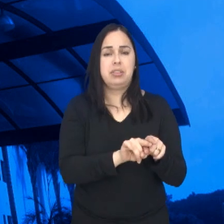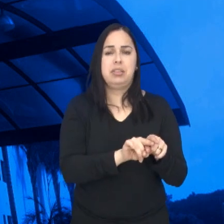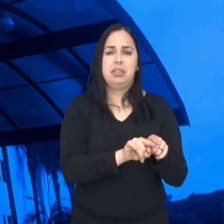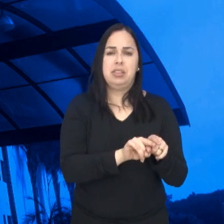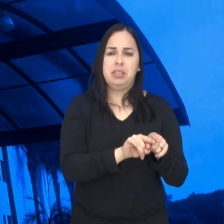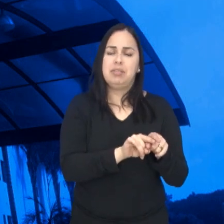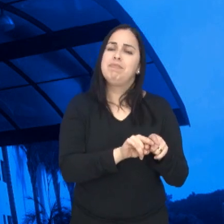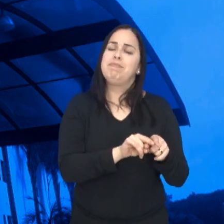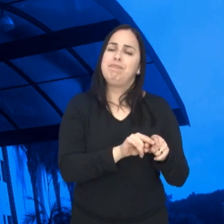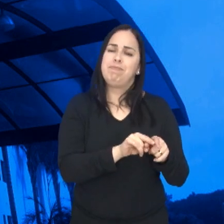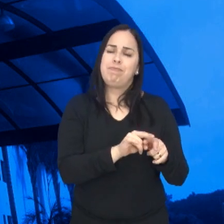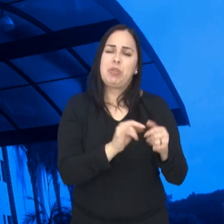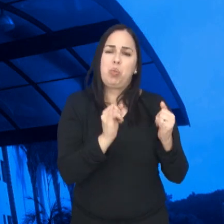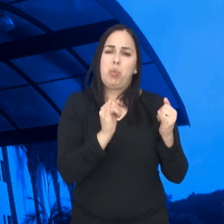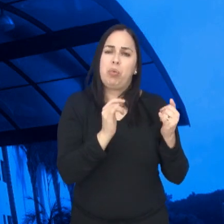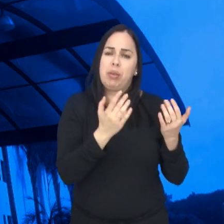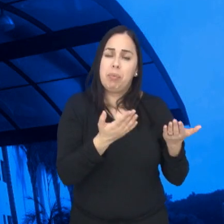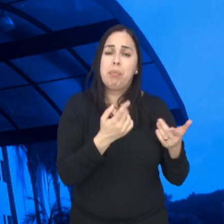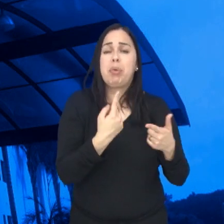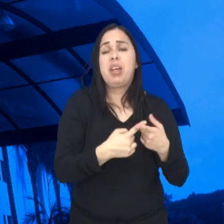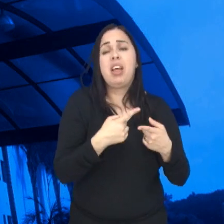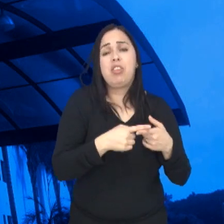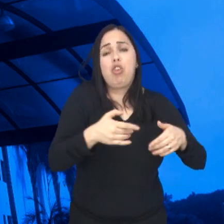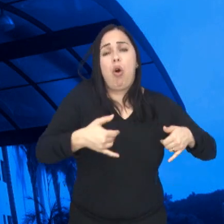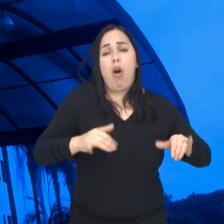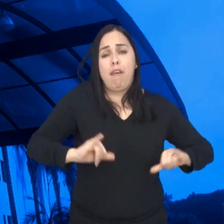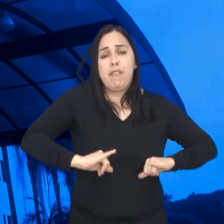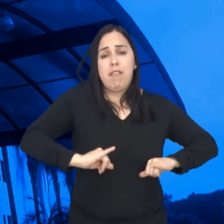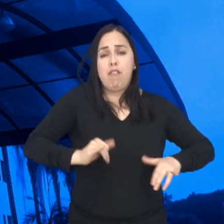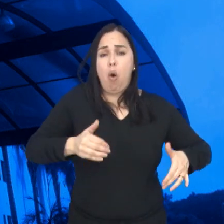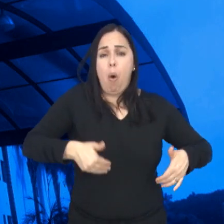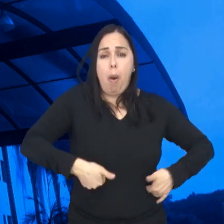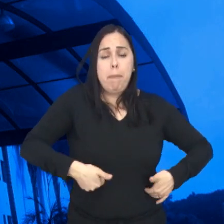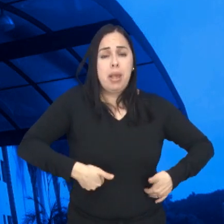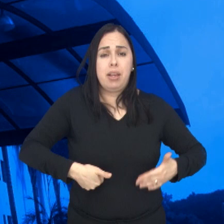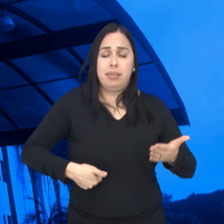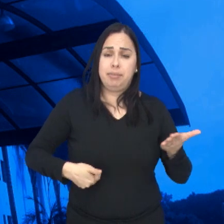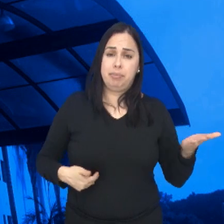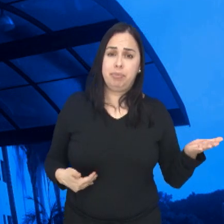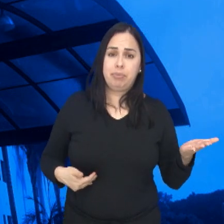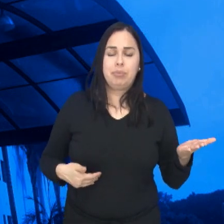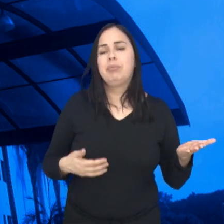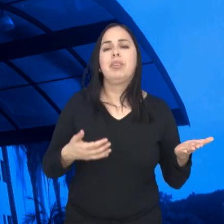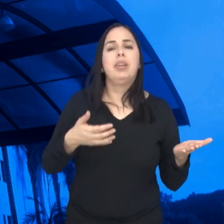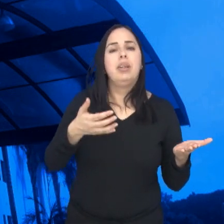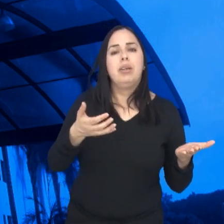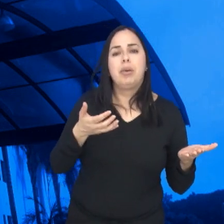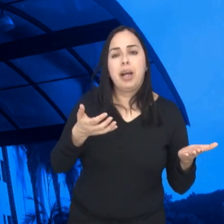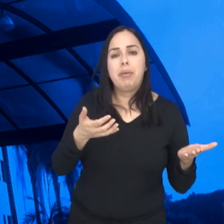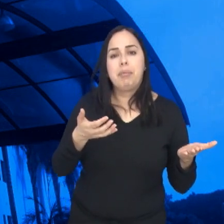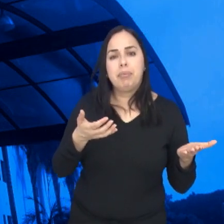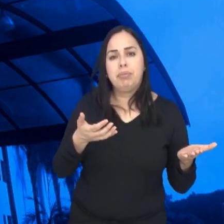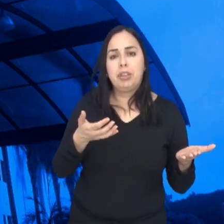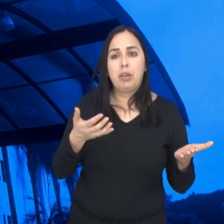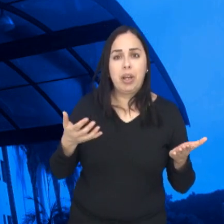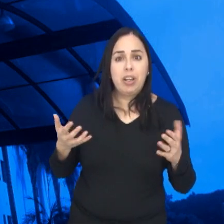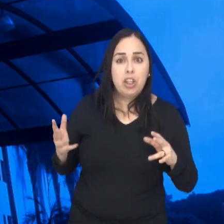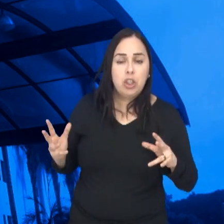debilitadas em função da fome. Então, eu queria que